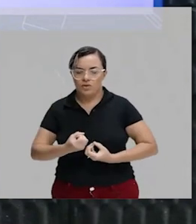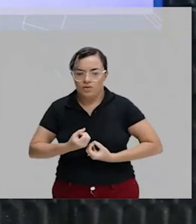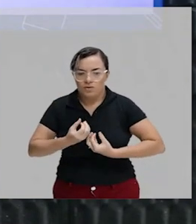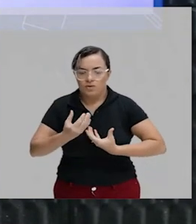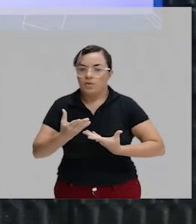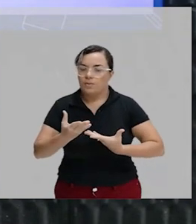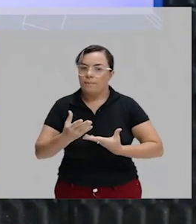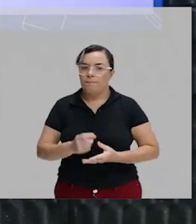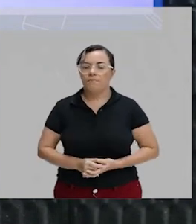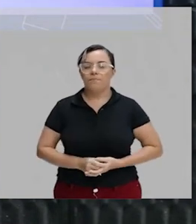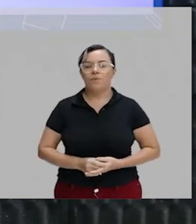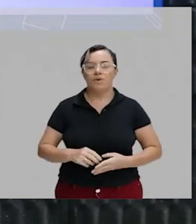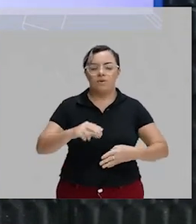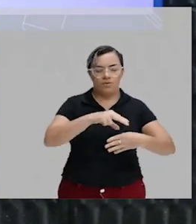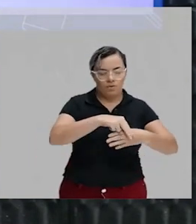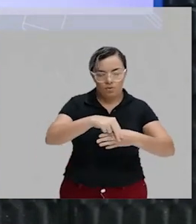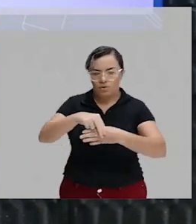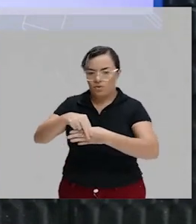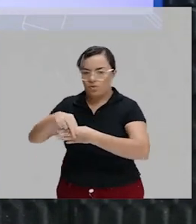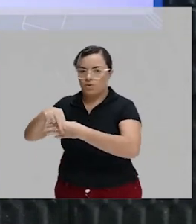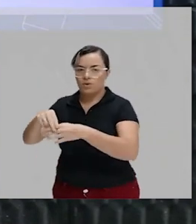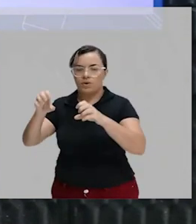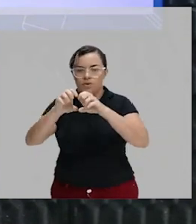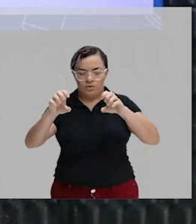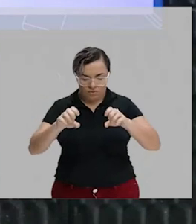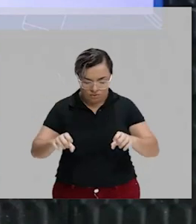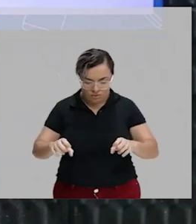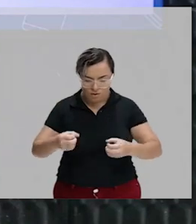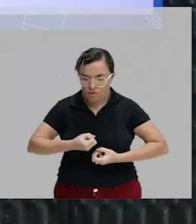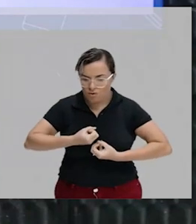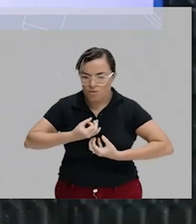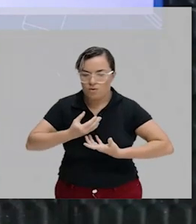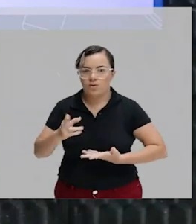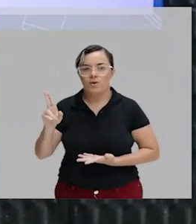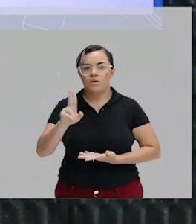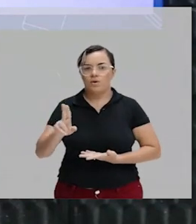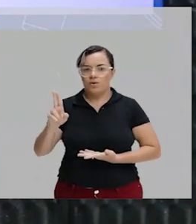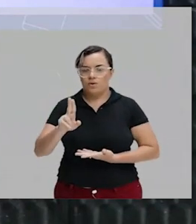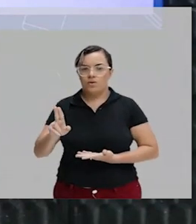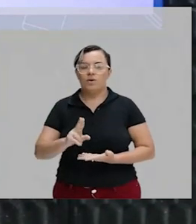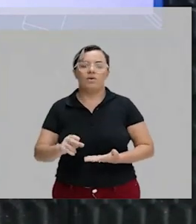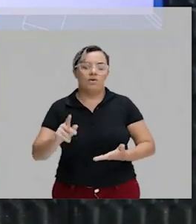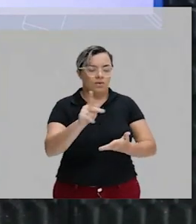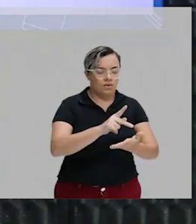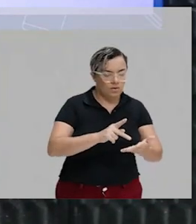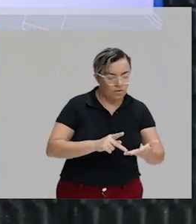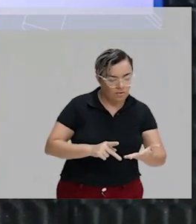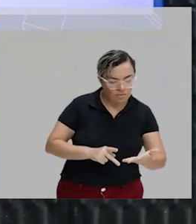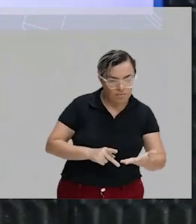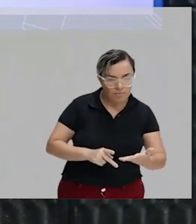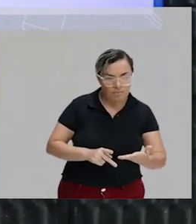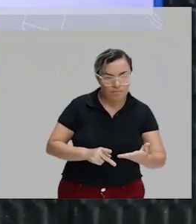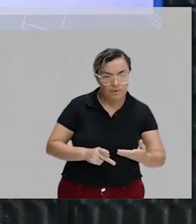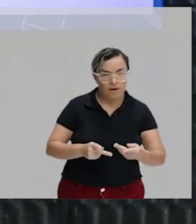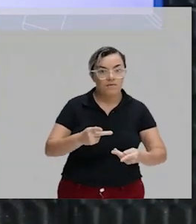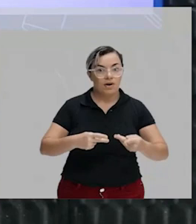cordel a estrutura textual é um poema Tá certo só pra gente a gente usa muito poesia para falar de poema Por quê Porque